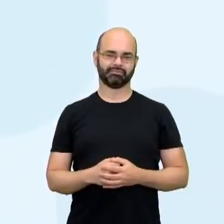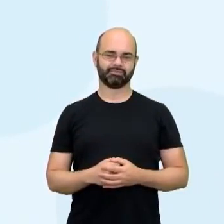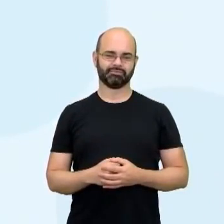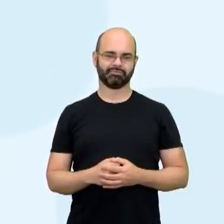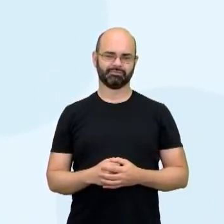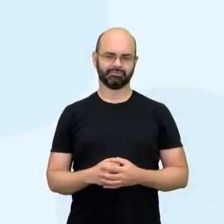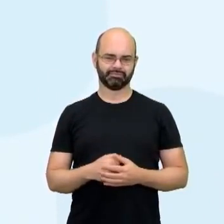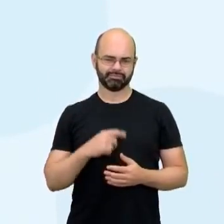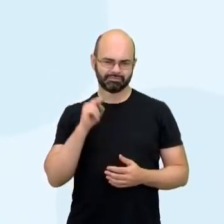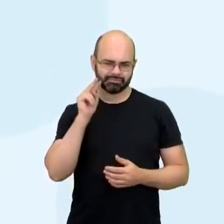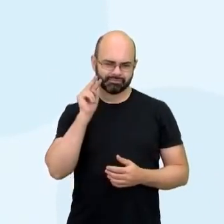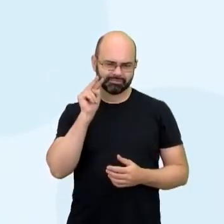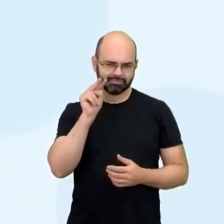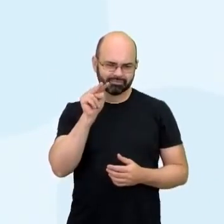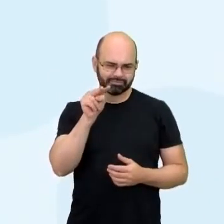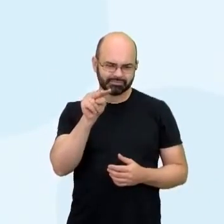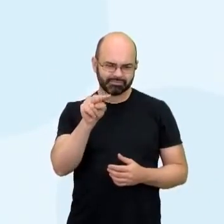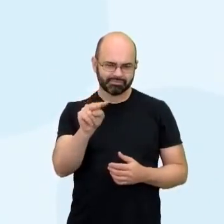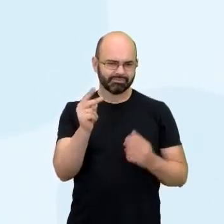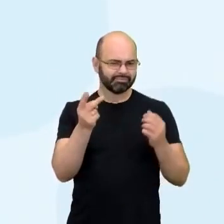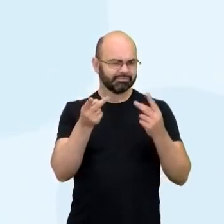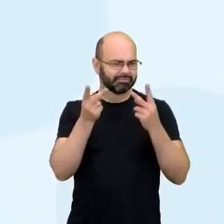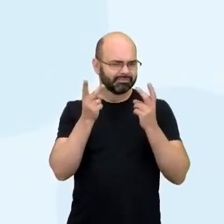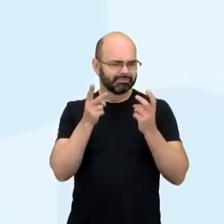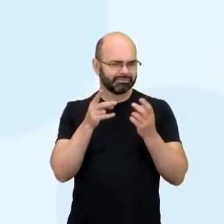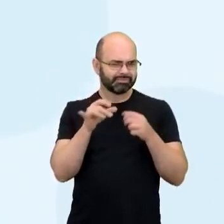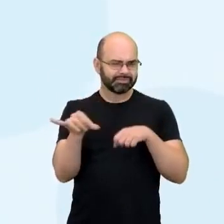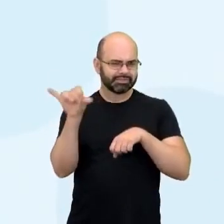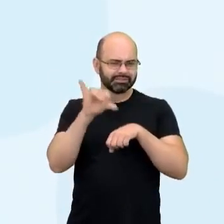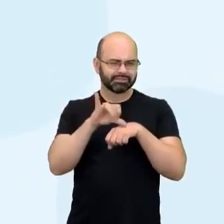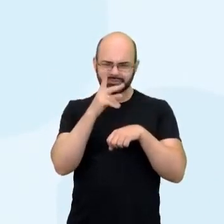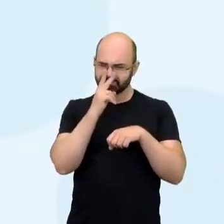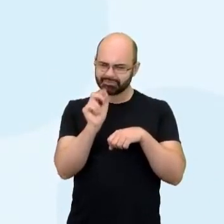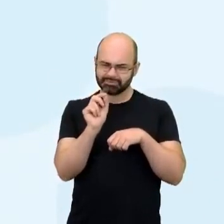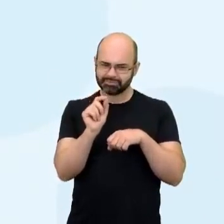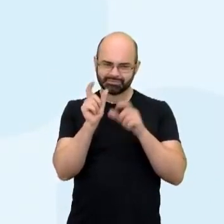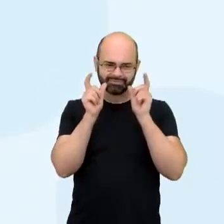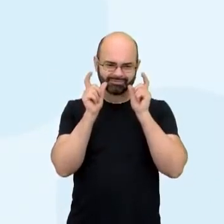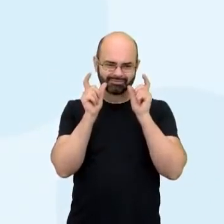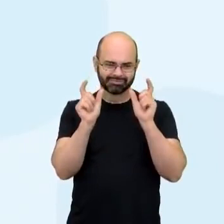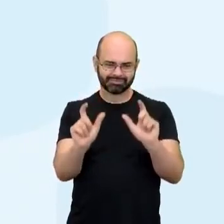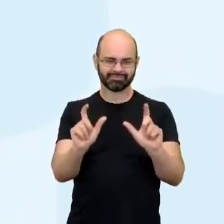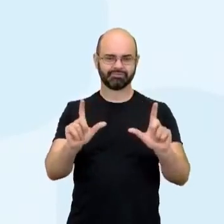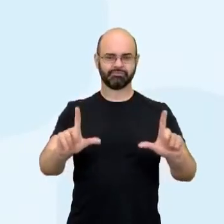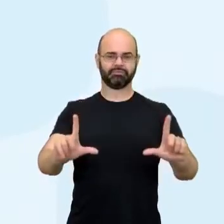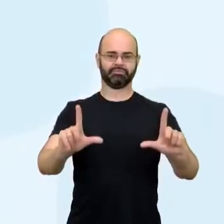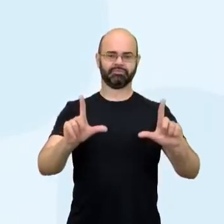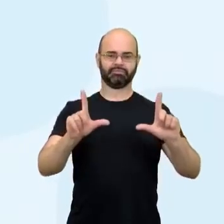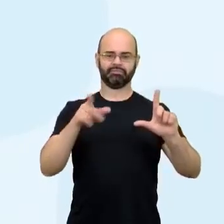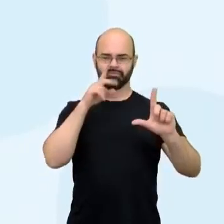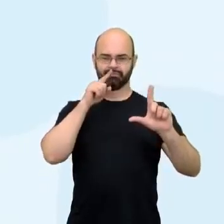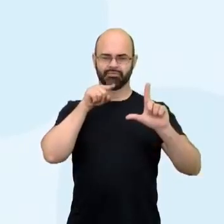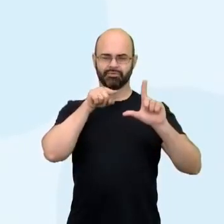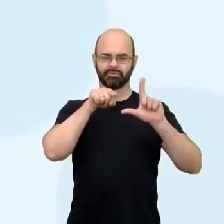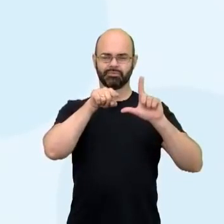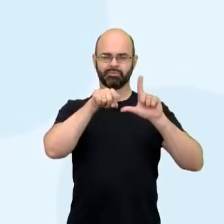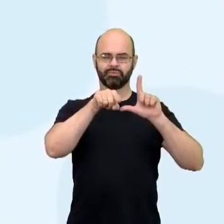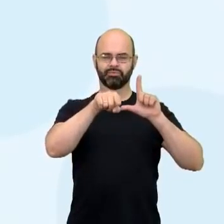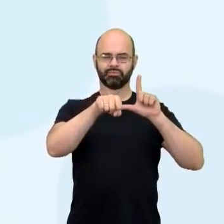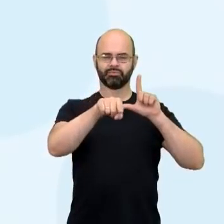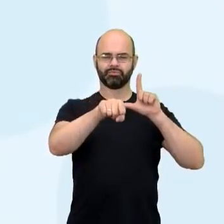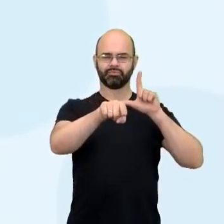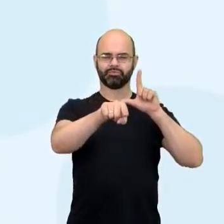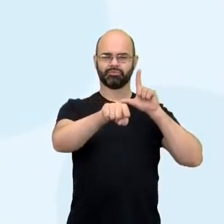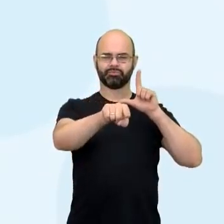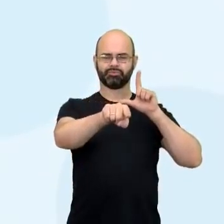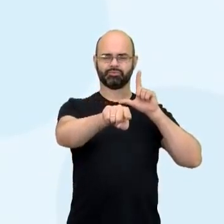alguma impressão em relação ao centro dela ou não? Nossa, é um espetáculo. Parece que está indo para um ponto só, profundidade, sei lá. Eu Parece estou que